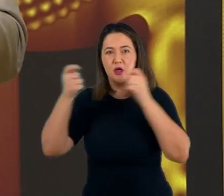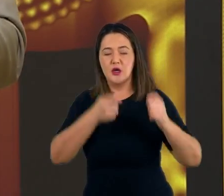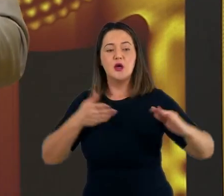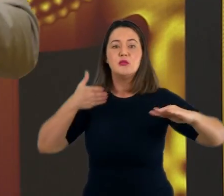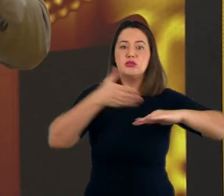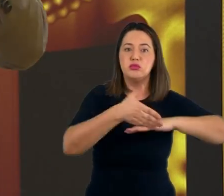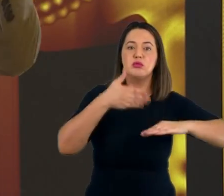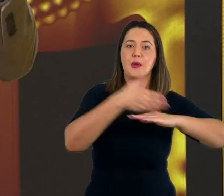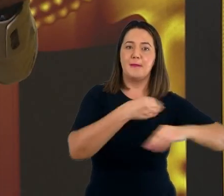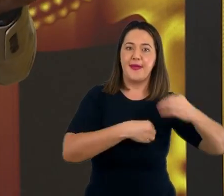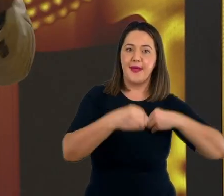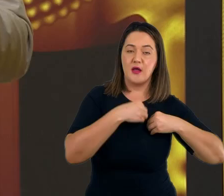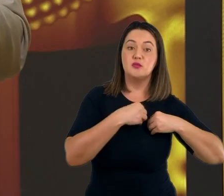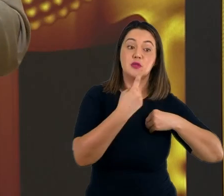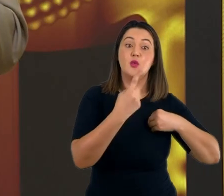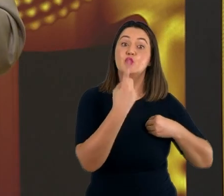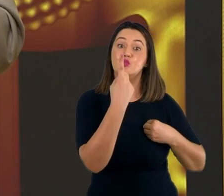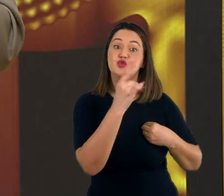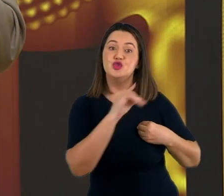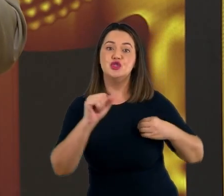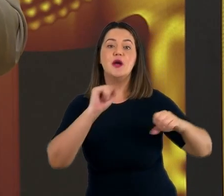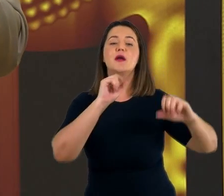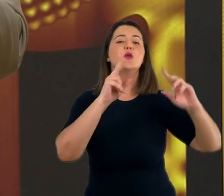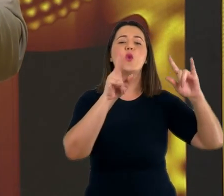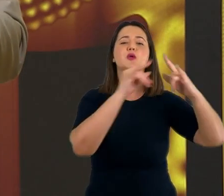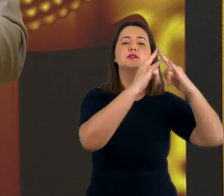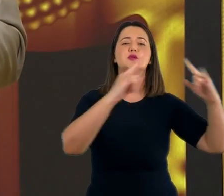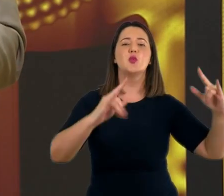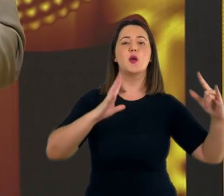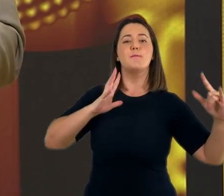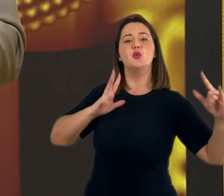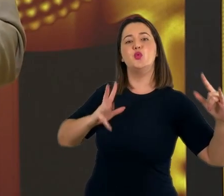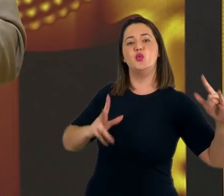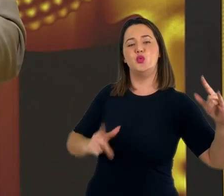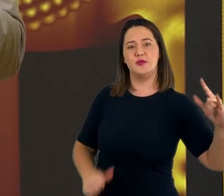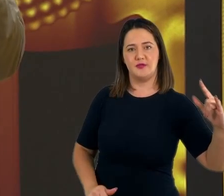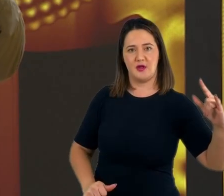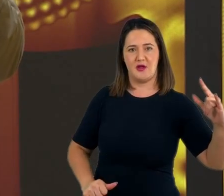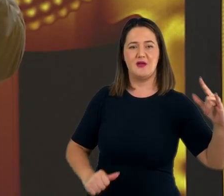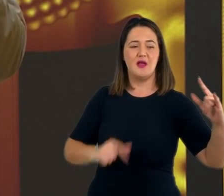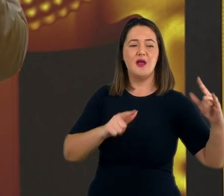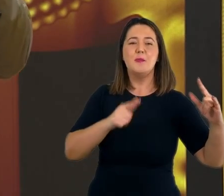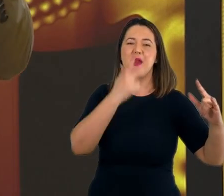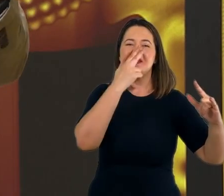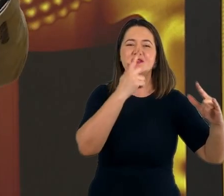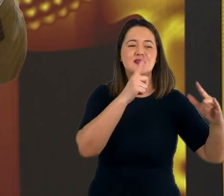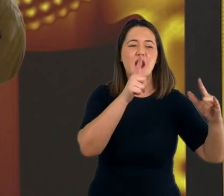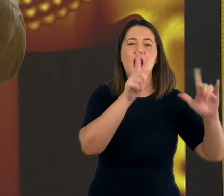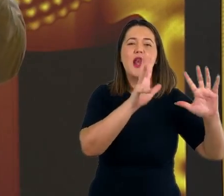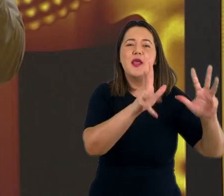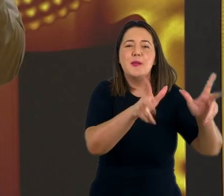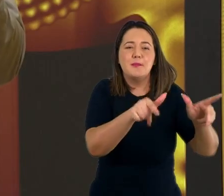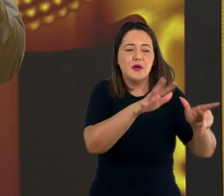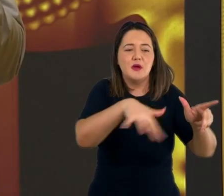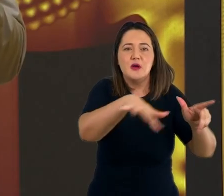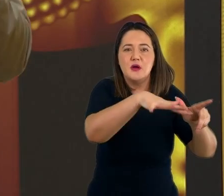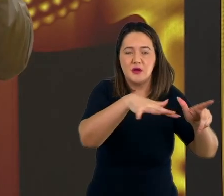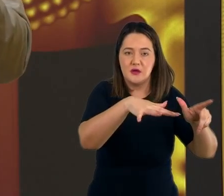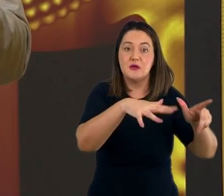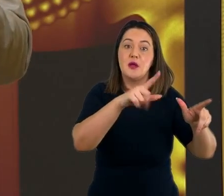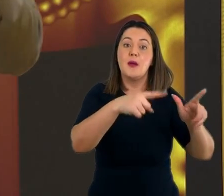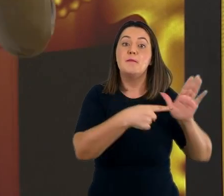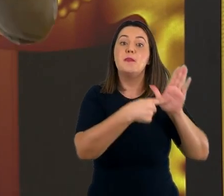dentro do santuário e, por conseguinte, uma purificação do santuário. Era também um dia de juízo, o dia da expiação,